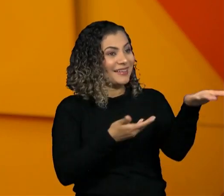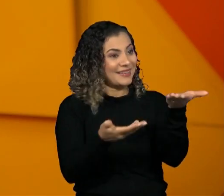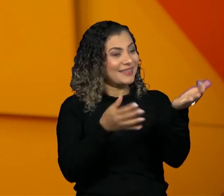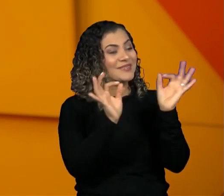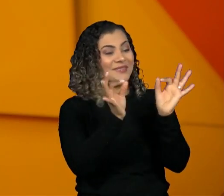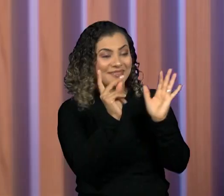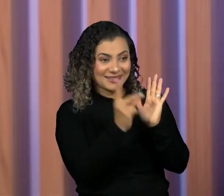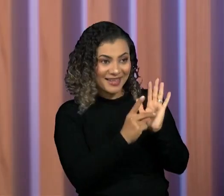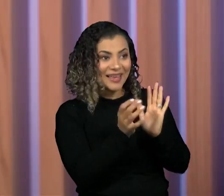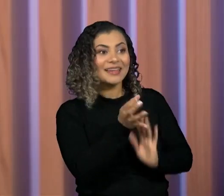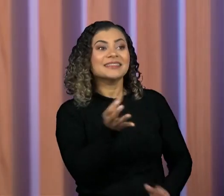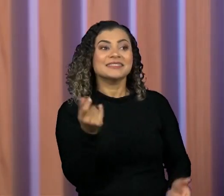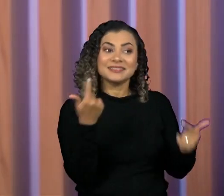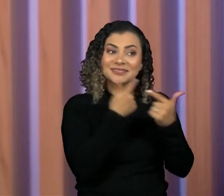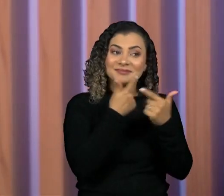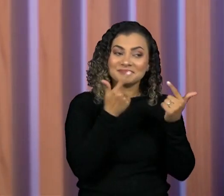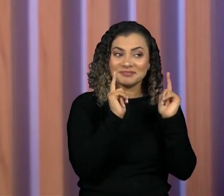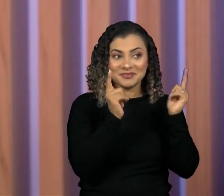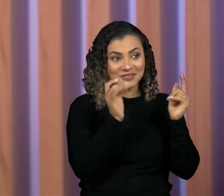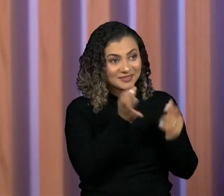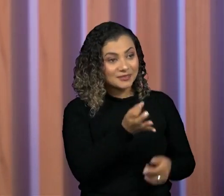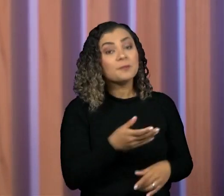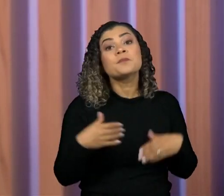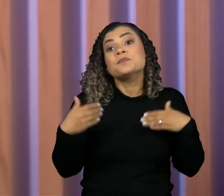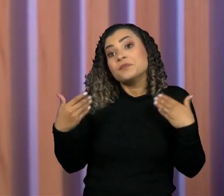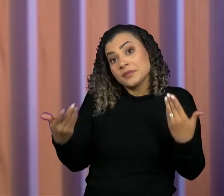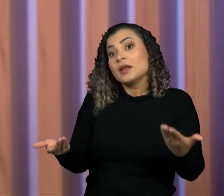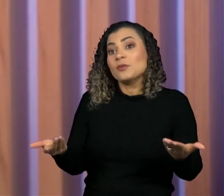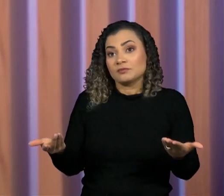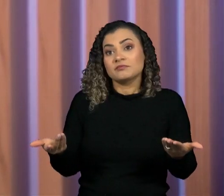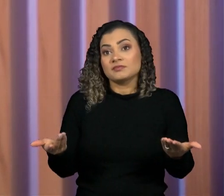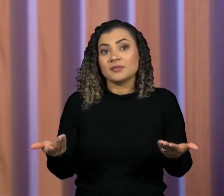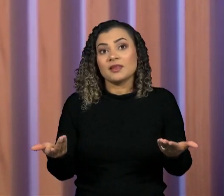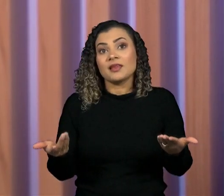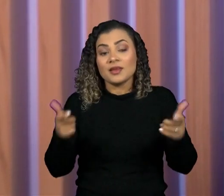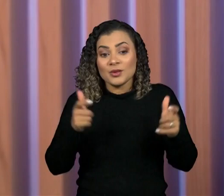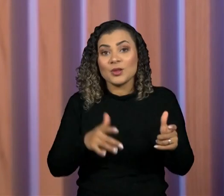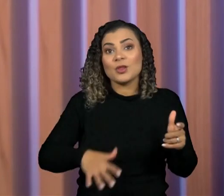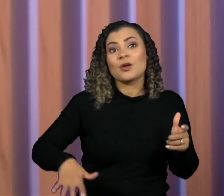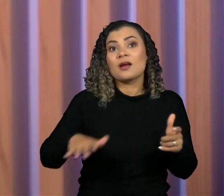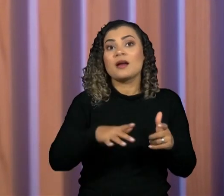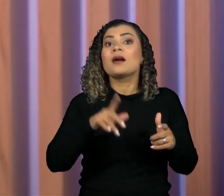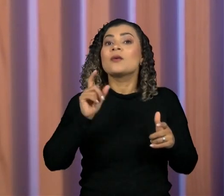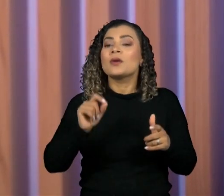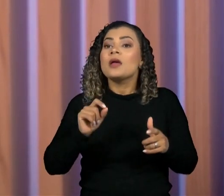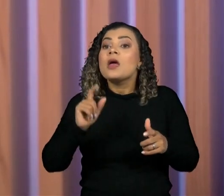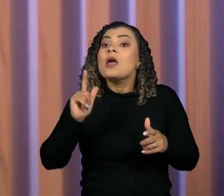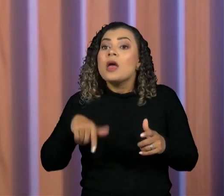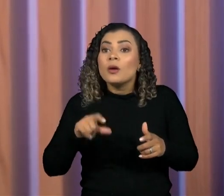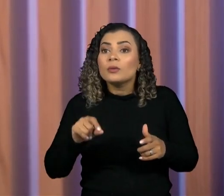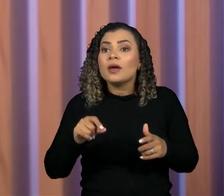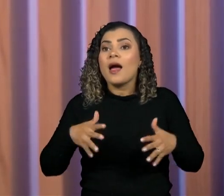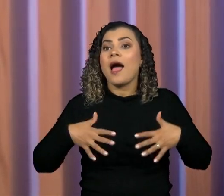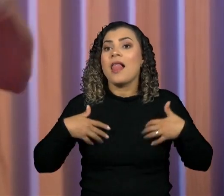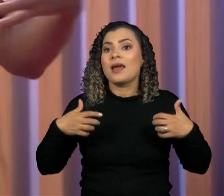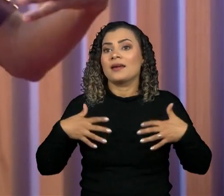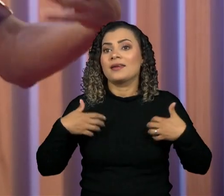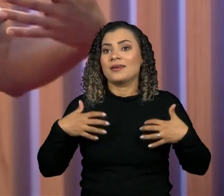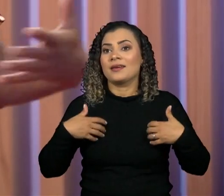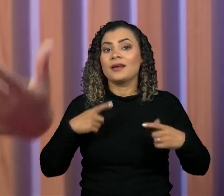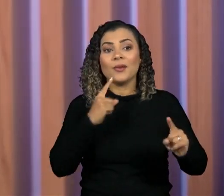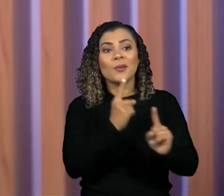Rindo, se divertindo. Acho que esse lugar é onde mora, né? Essa alegria, esse humor,